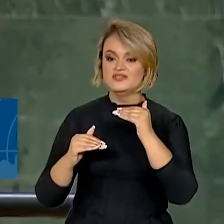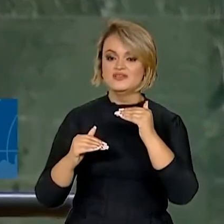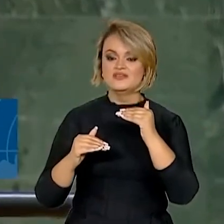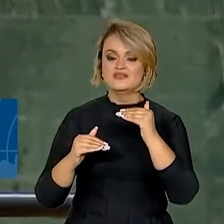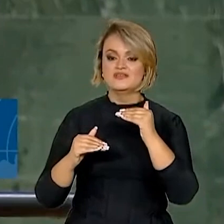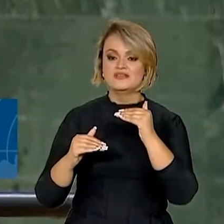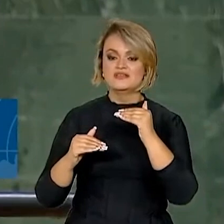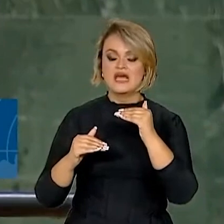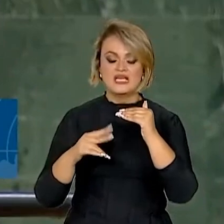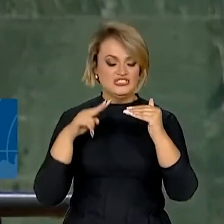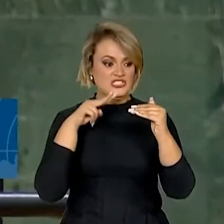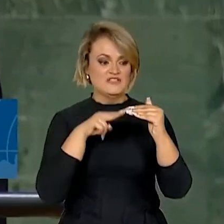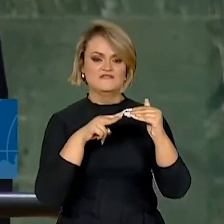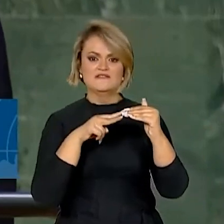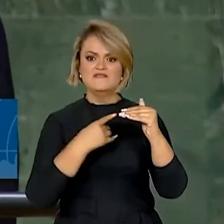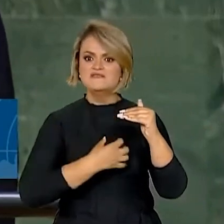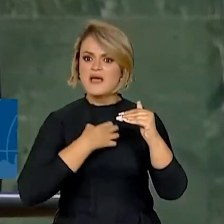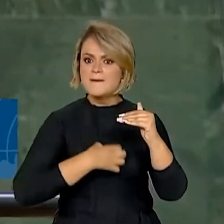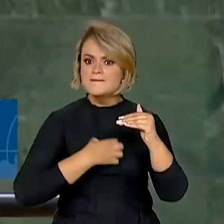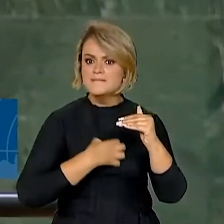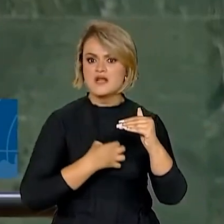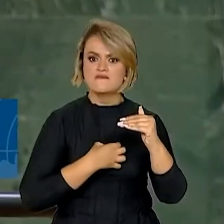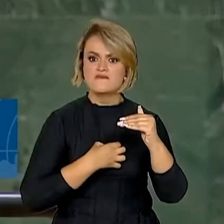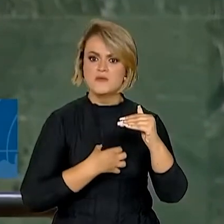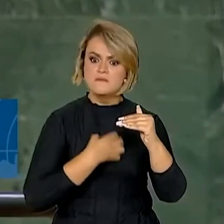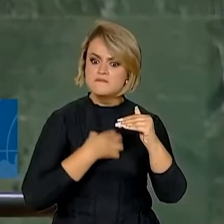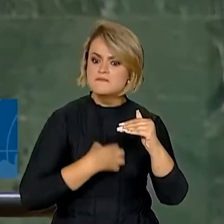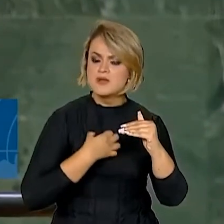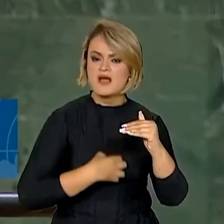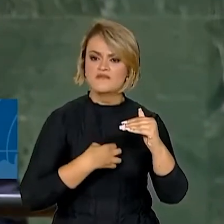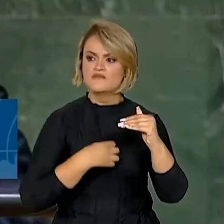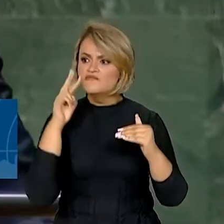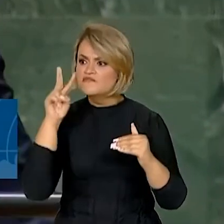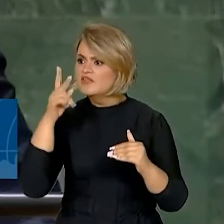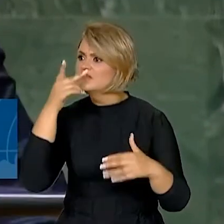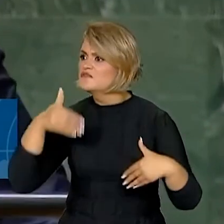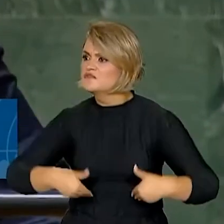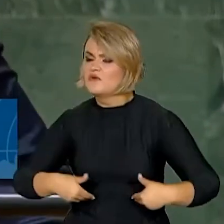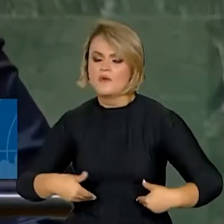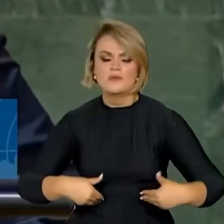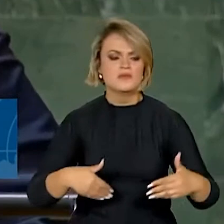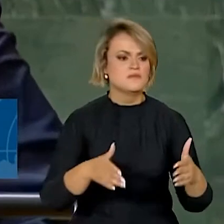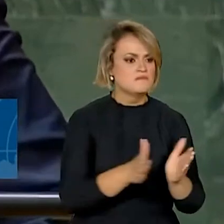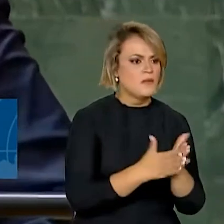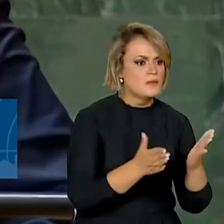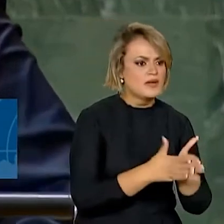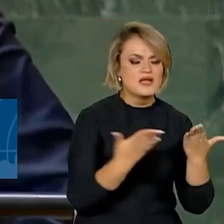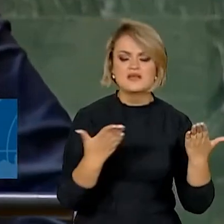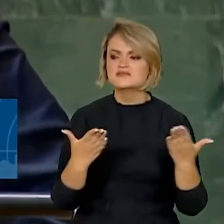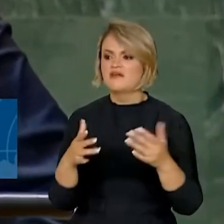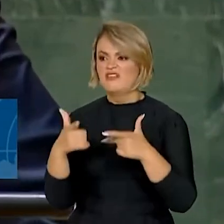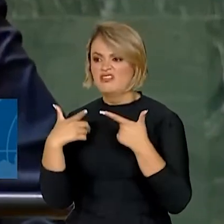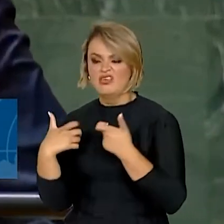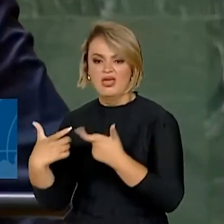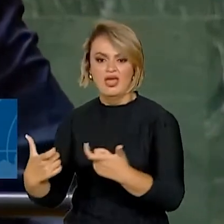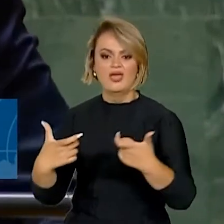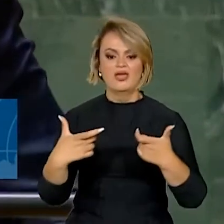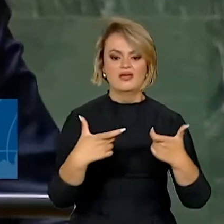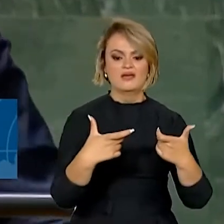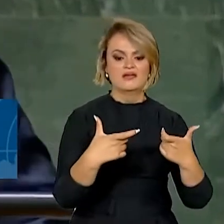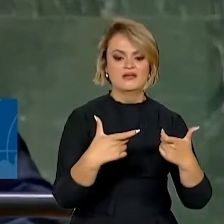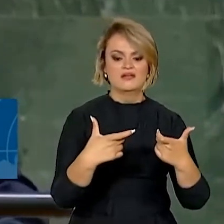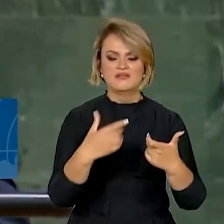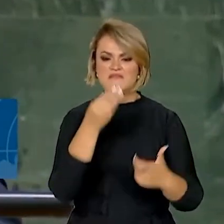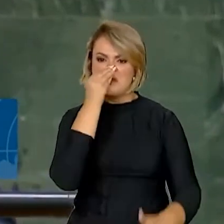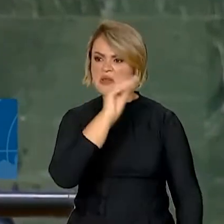precisa inspirar indignação. Indignação com a fome, a pobreza, a guerra, o